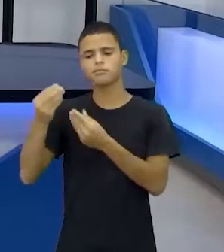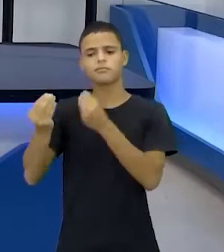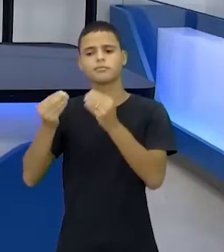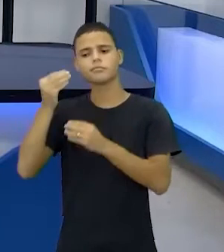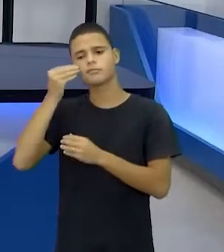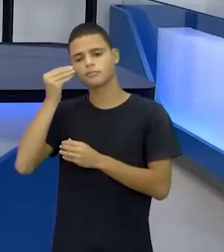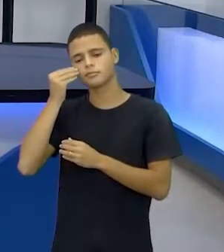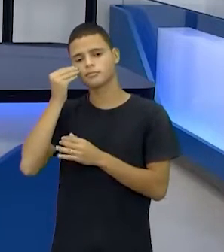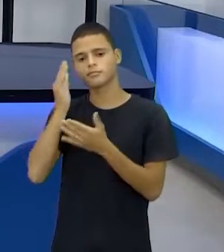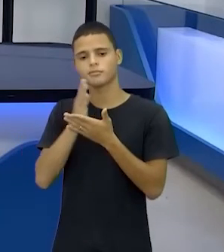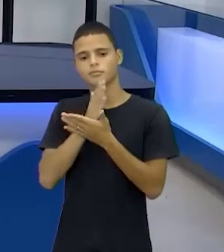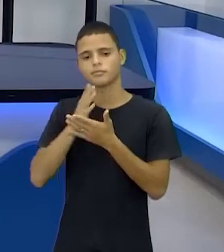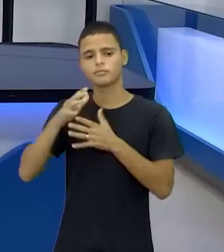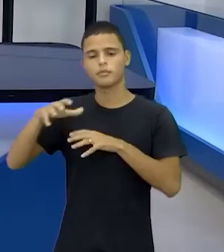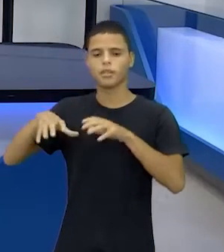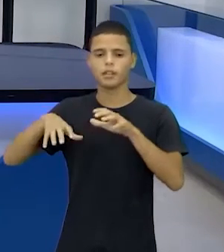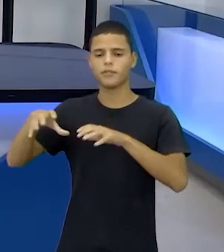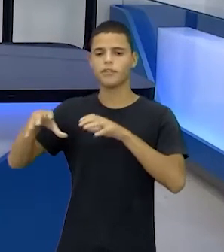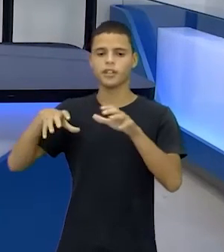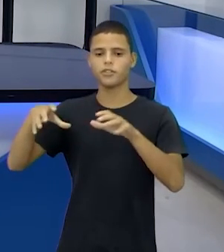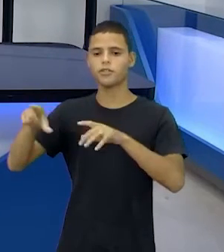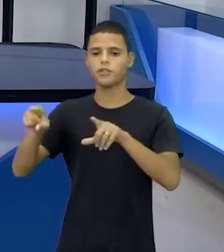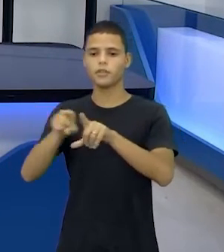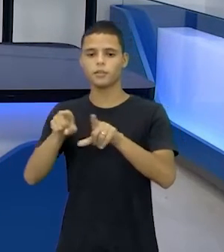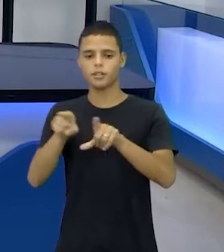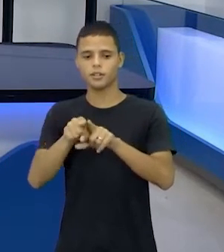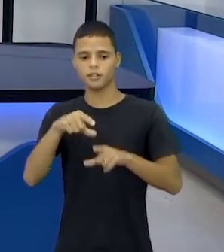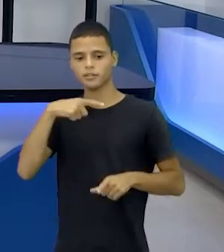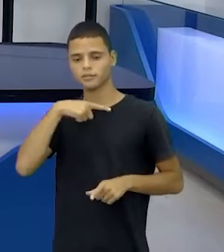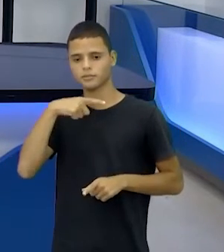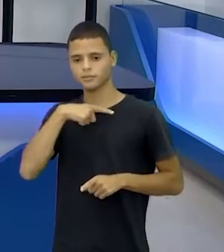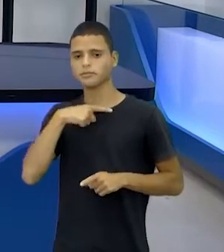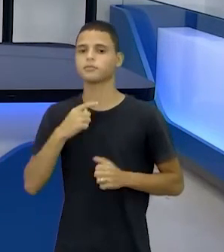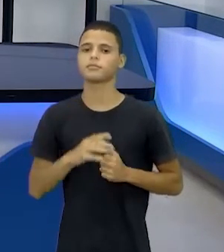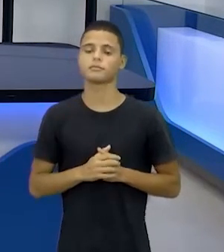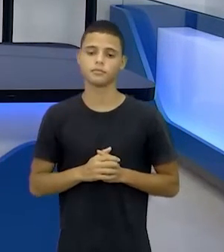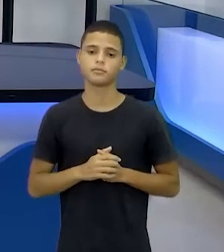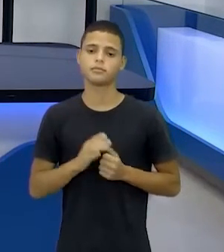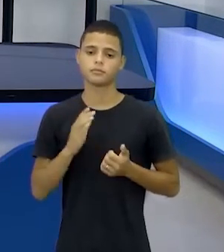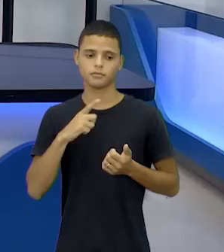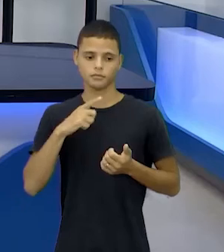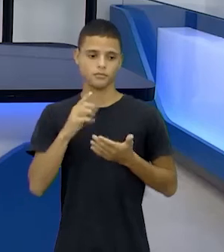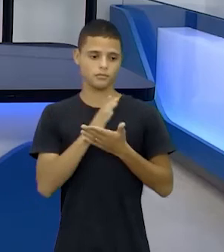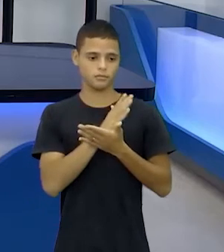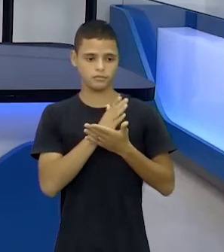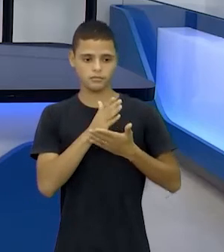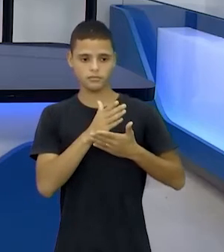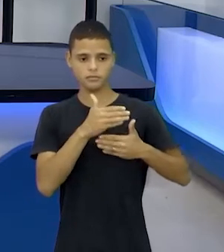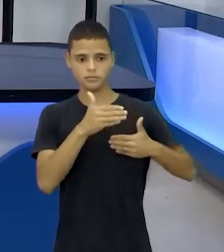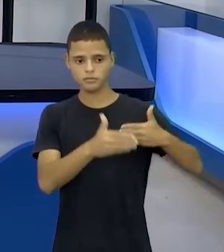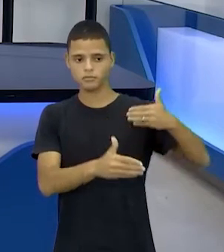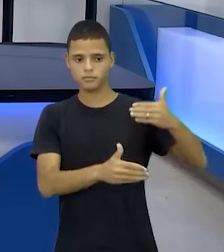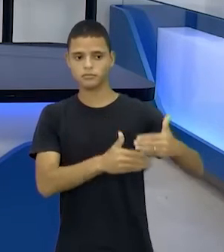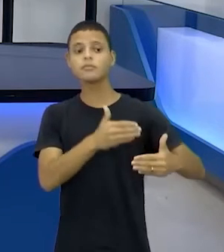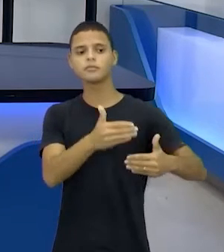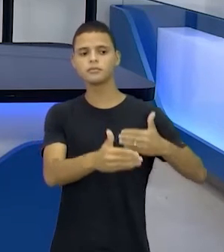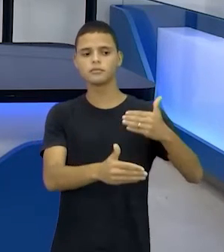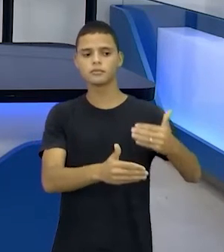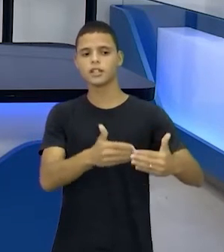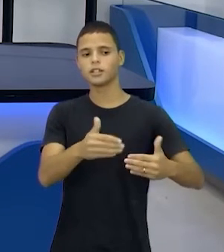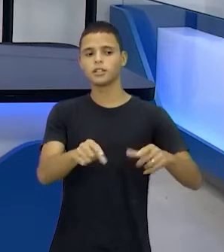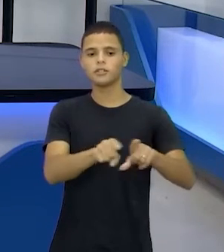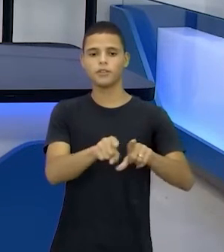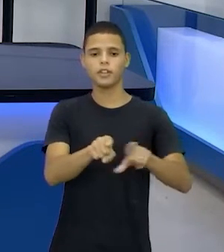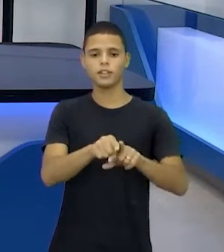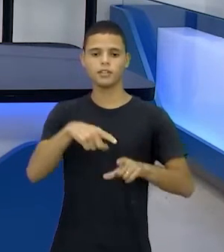como que nós iremos dentro de uma sala de aula. Então tem espaços na escola que é propício para a prática esportiva e que esse espaço